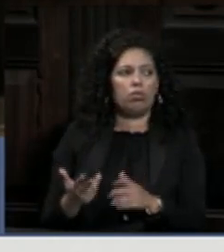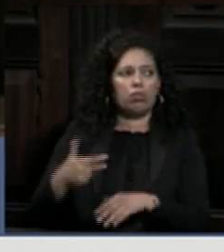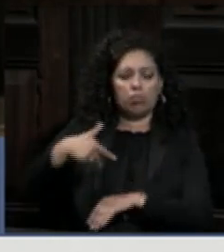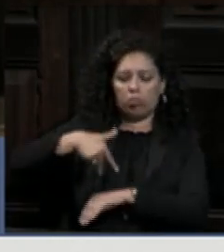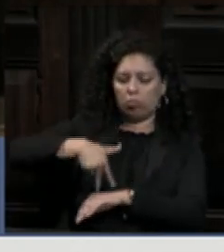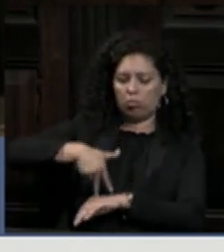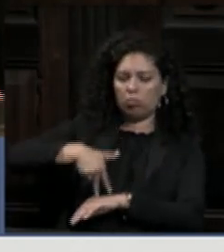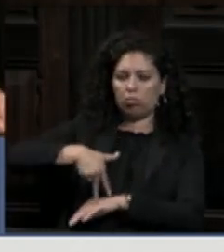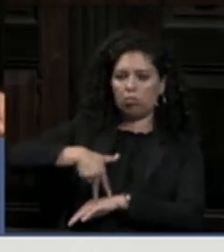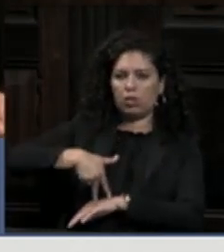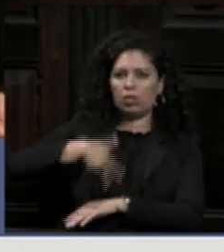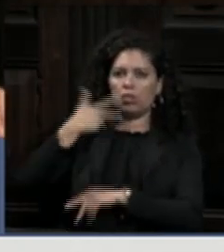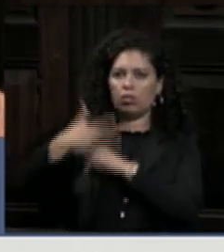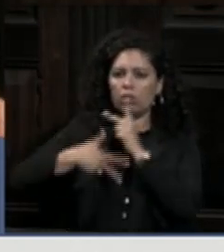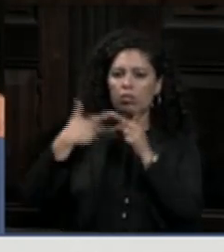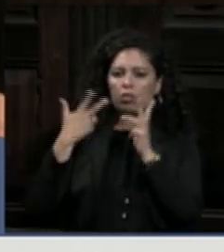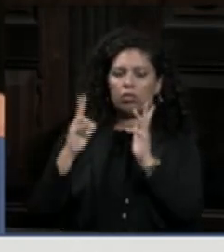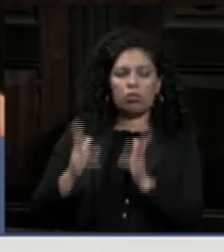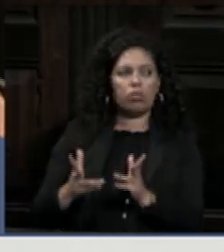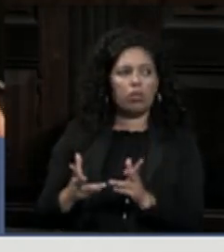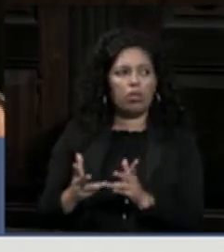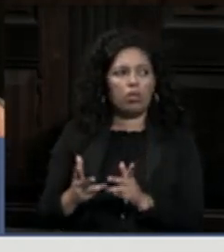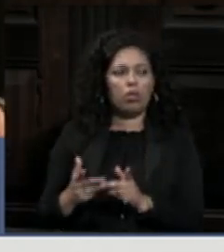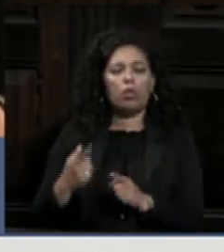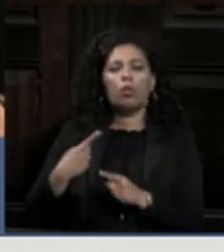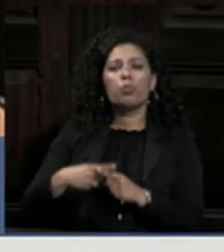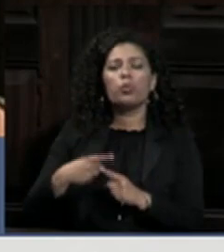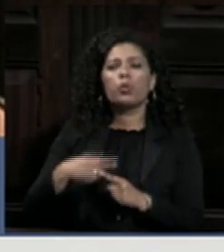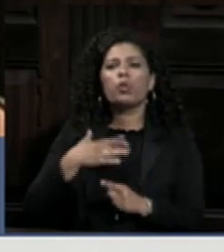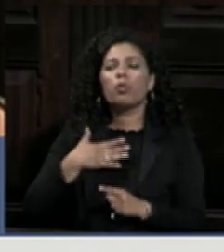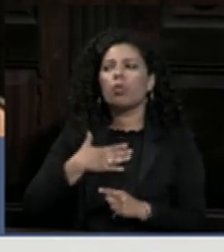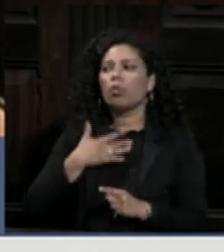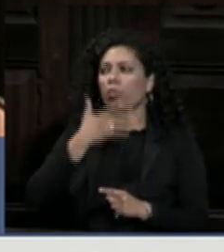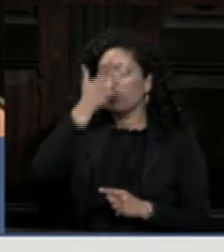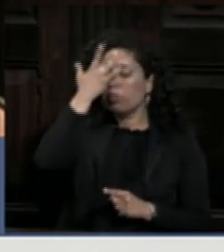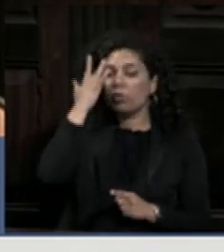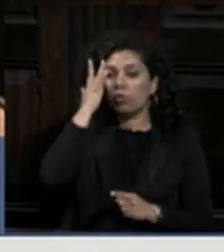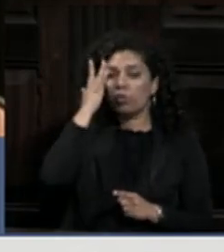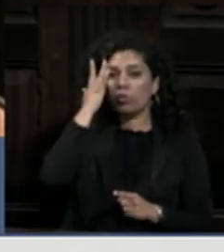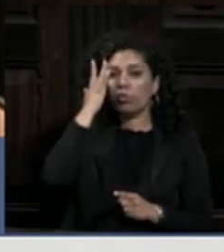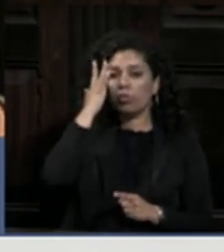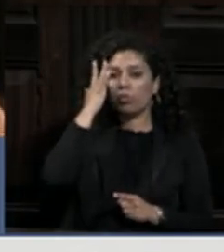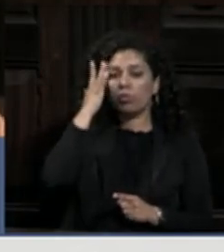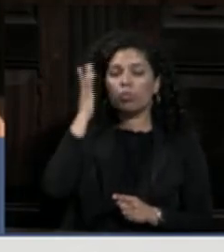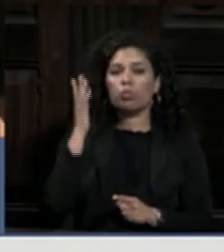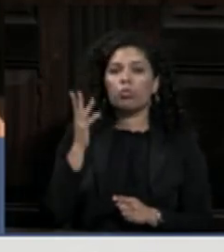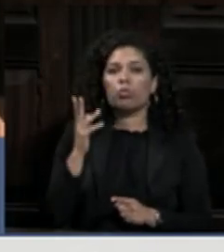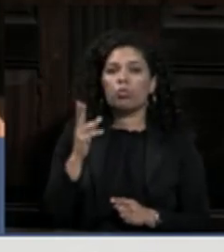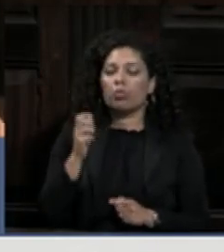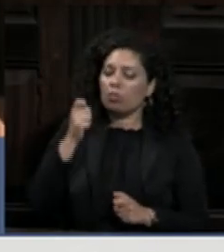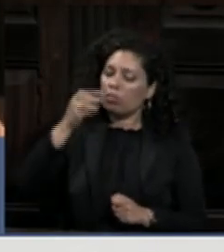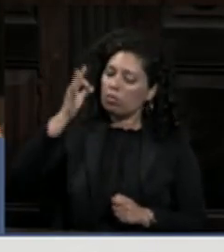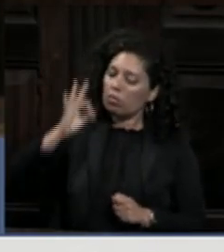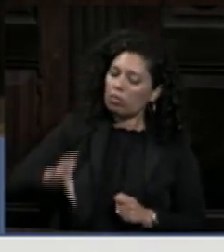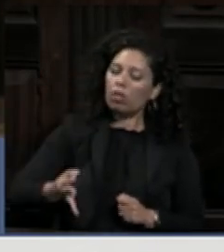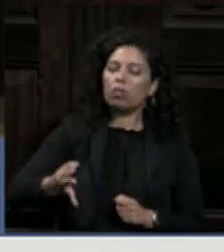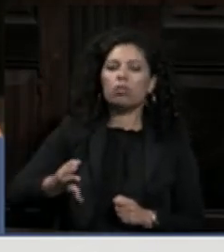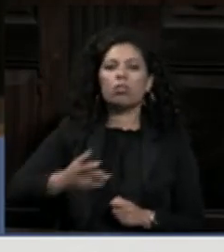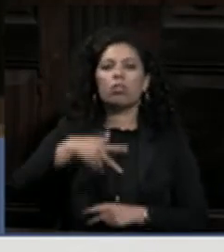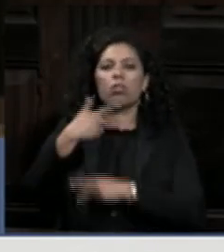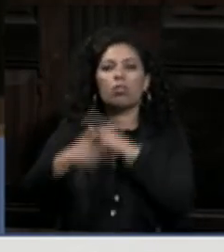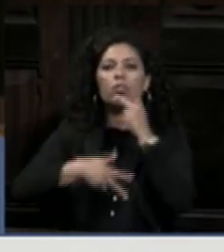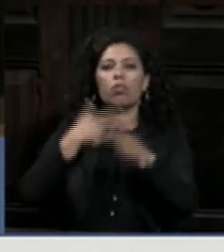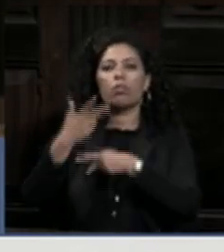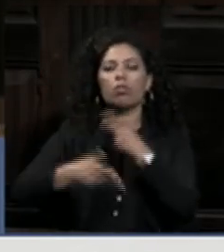sobretudo porque sou um defensor intransigente do estado